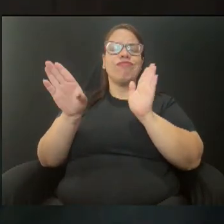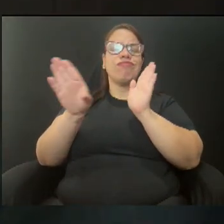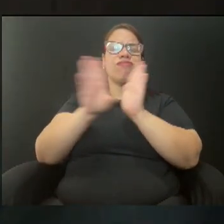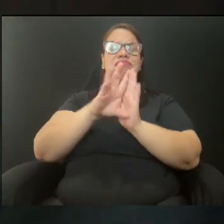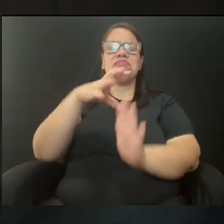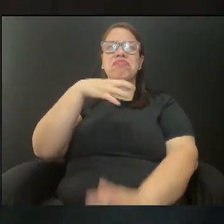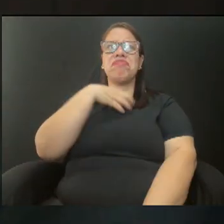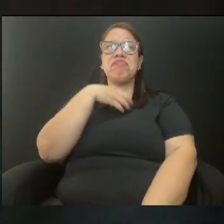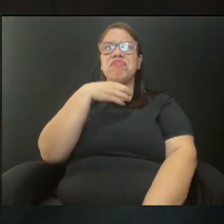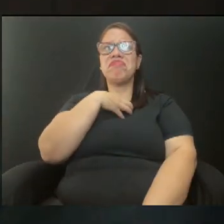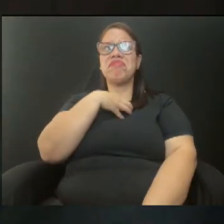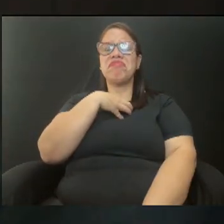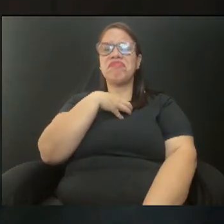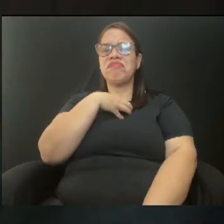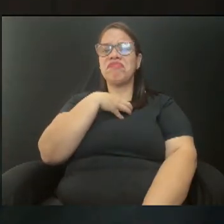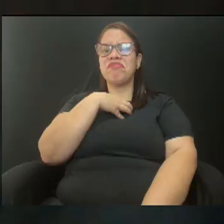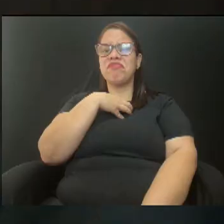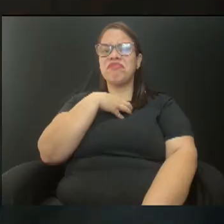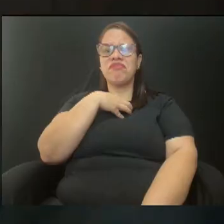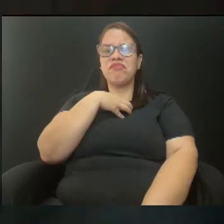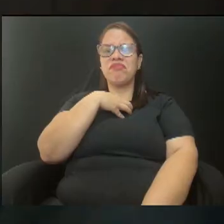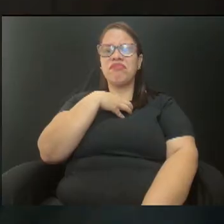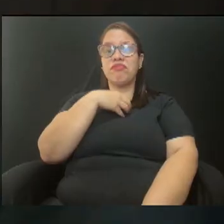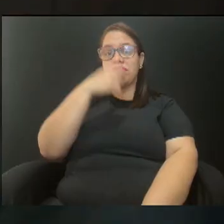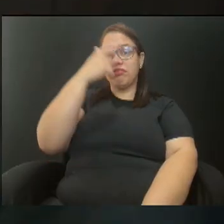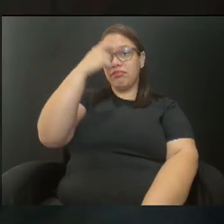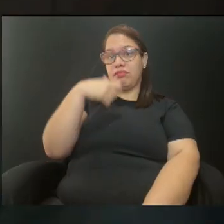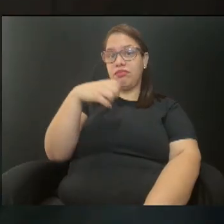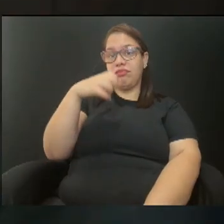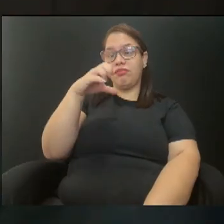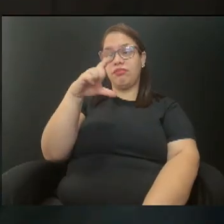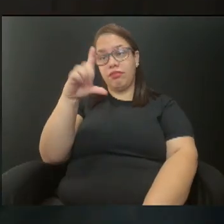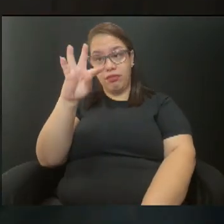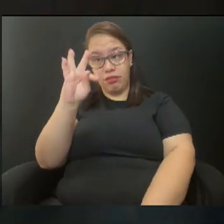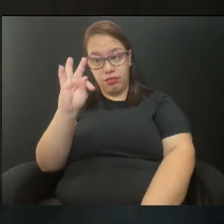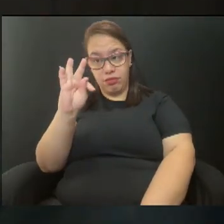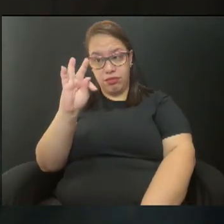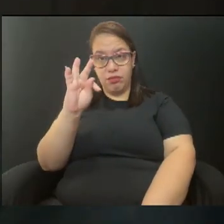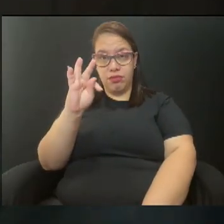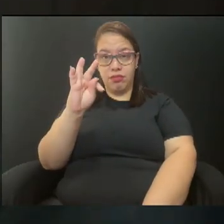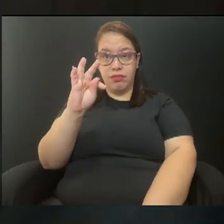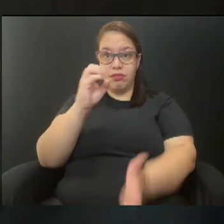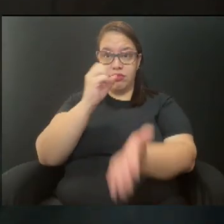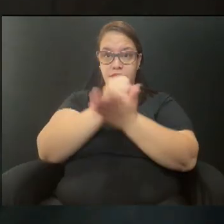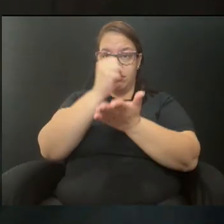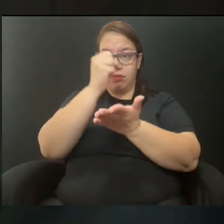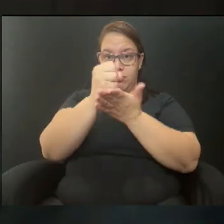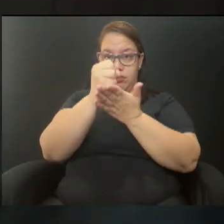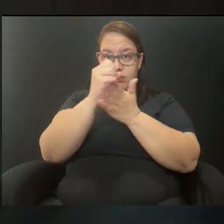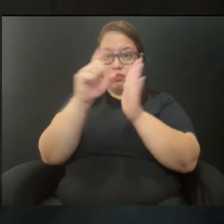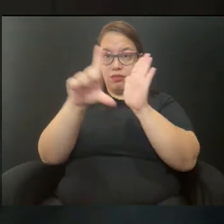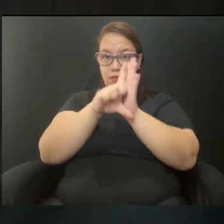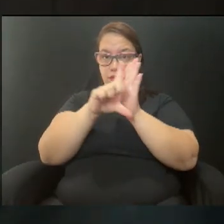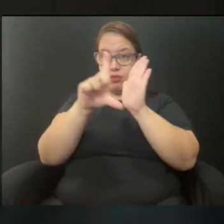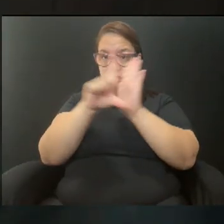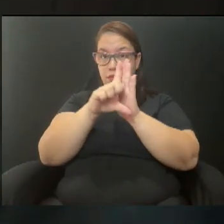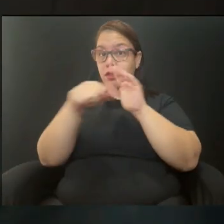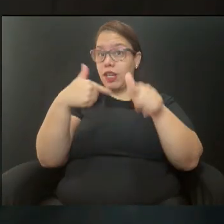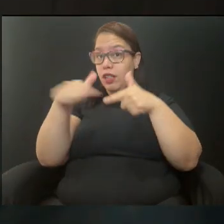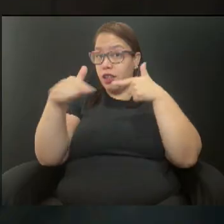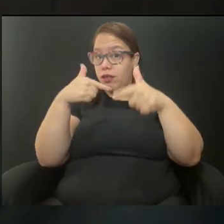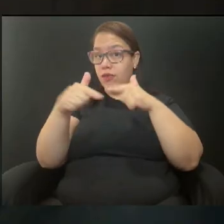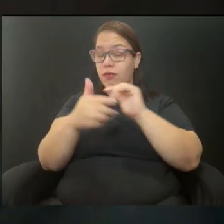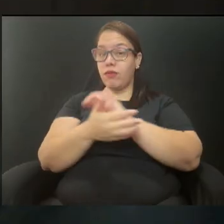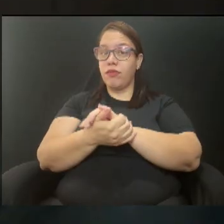atual de que ser CLT, gente, é a consolidação das leis trabalhistas, que foi lá